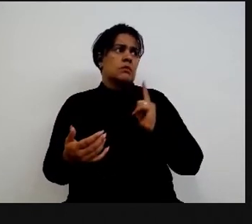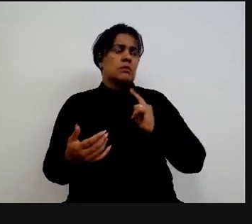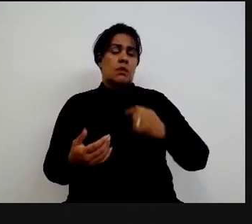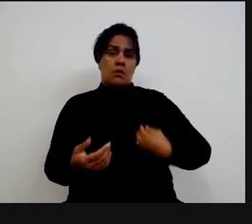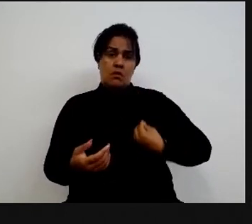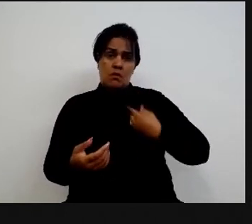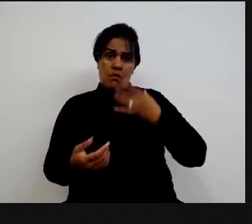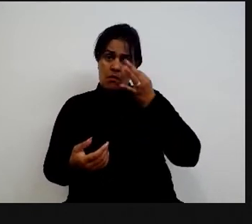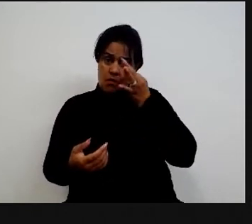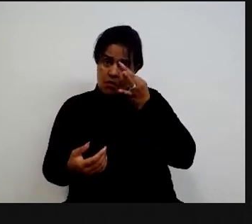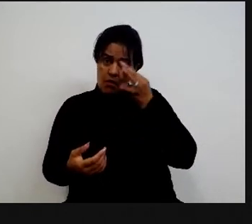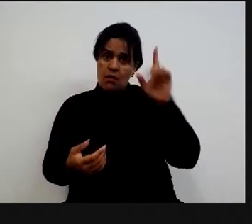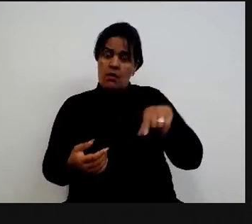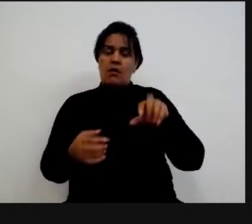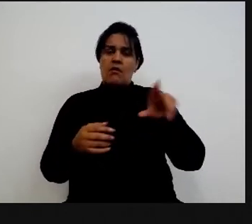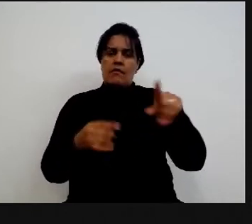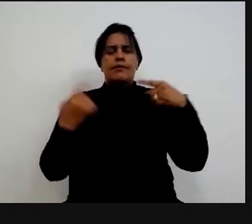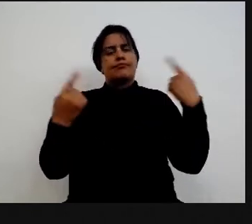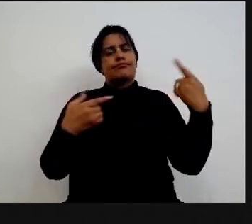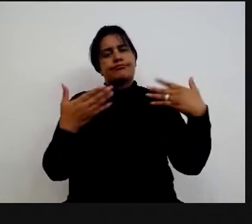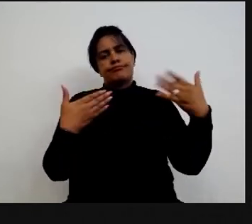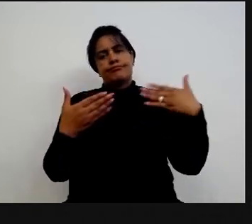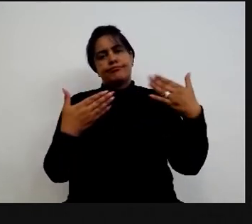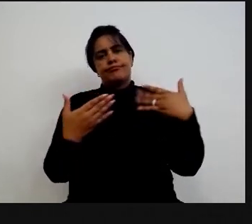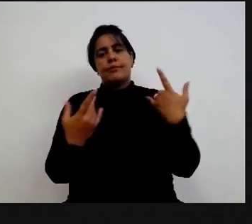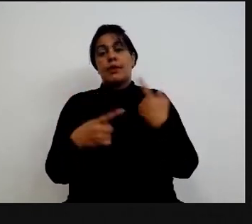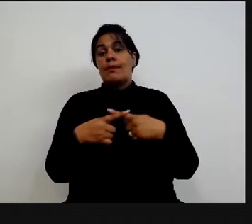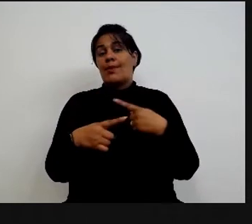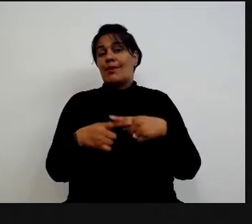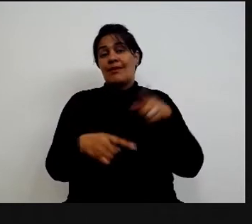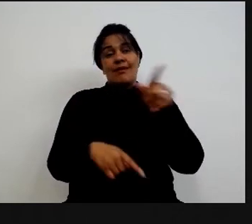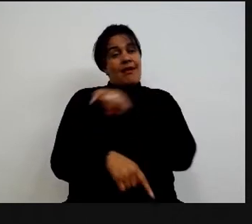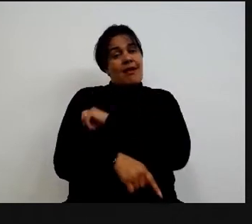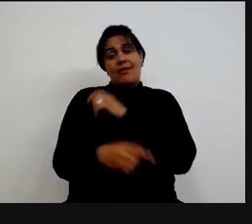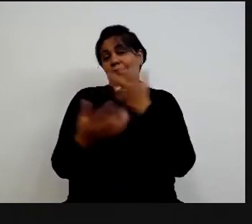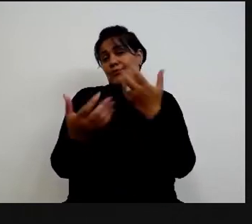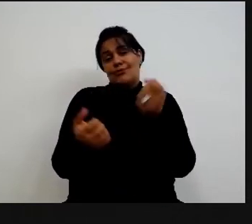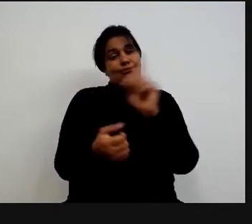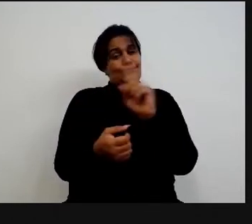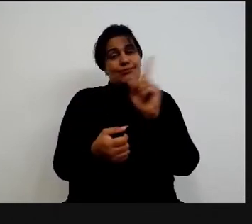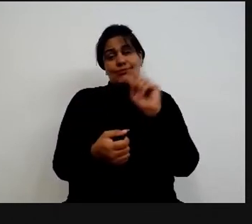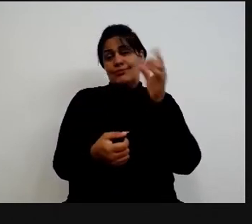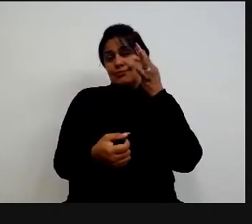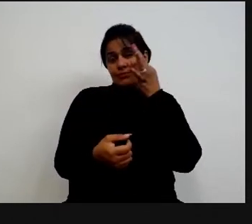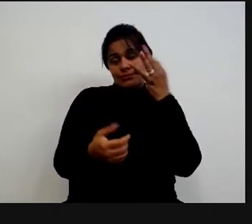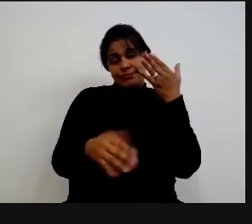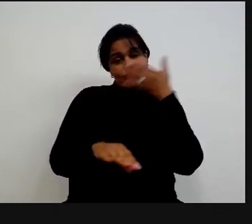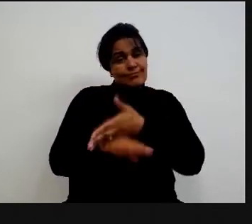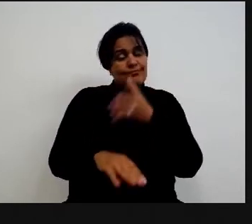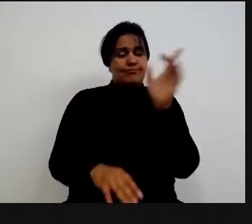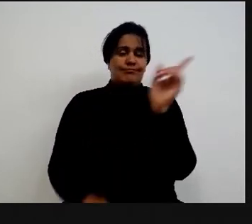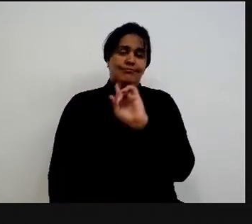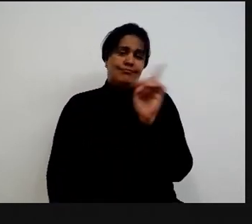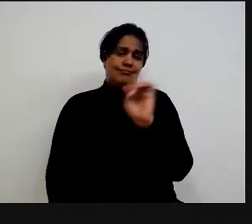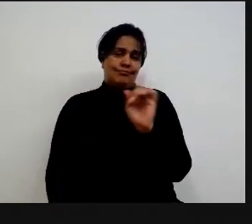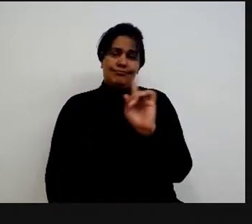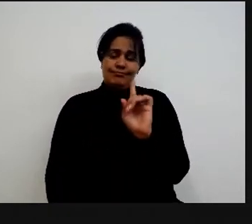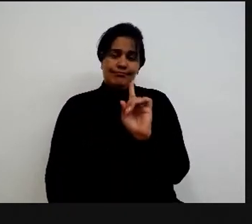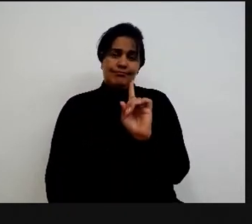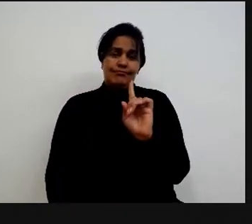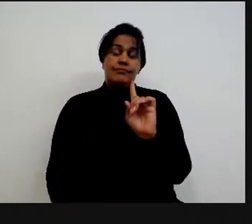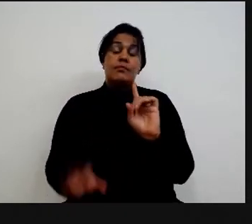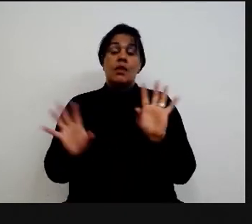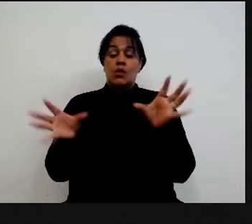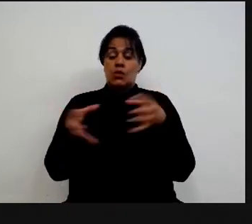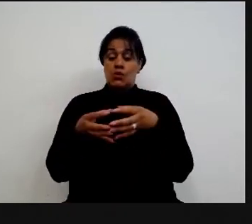momento, vamos ter que discutir muito, porque os alunos não estão aceitando mais o presencial. As nossas turmas,